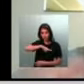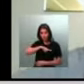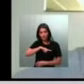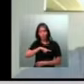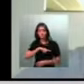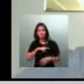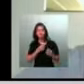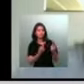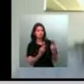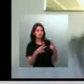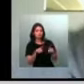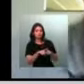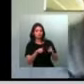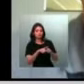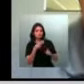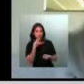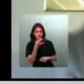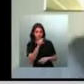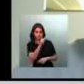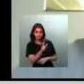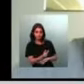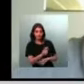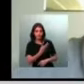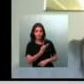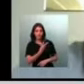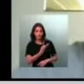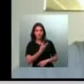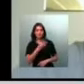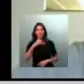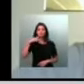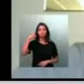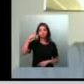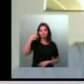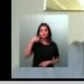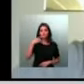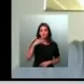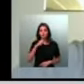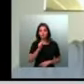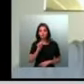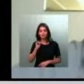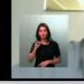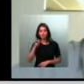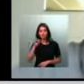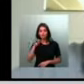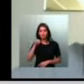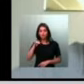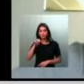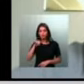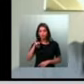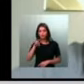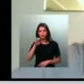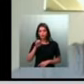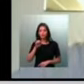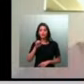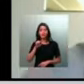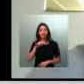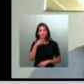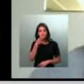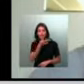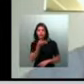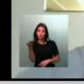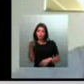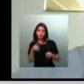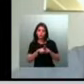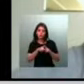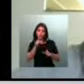também registrou a nossa companheira, advogada, competentíssima, senadora Simone Tegre, entre todos os demais